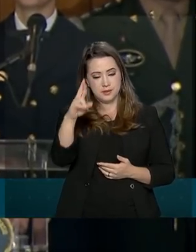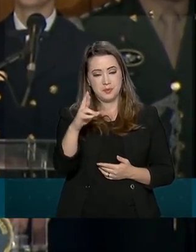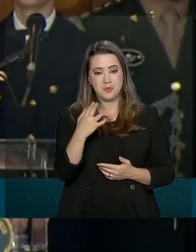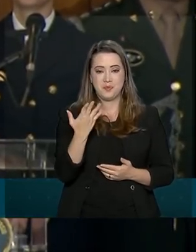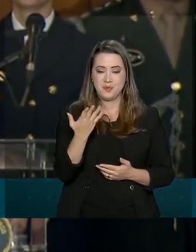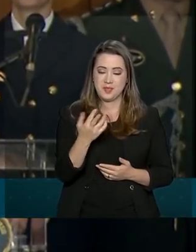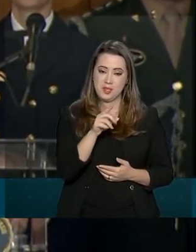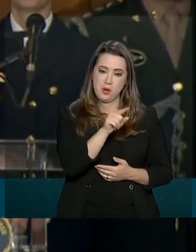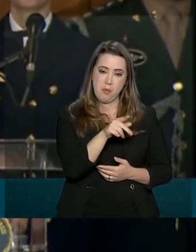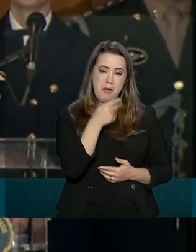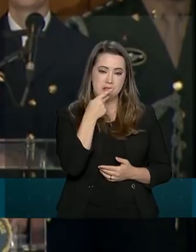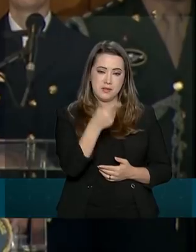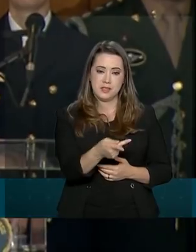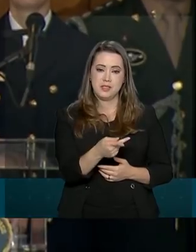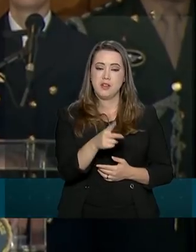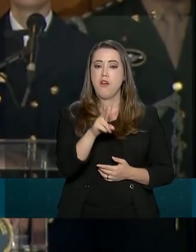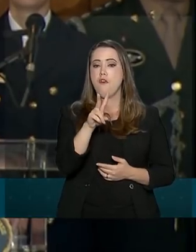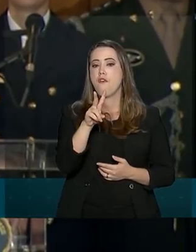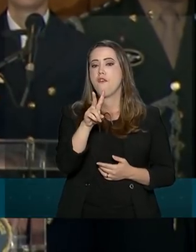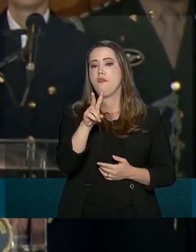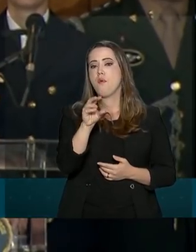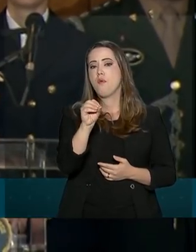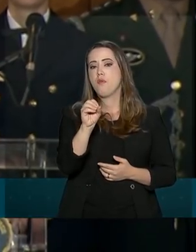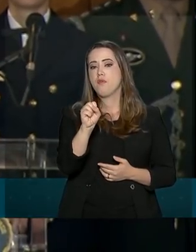chamar de Vossa Excelência nesse momento,